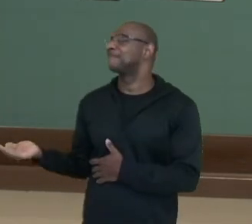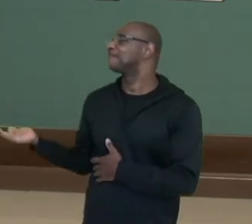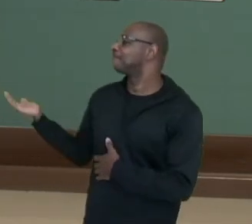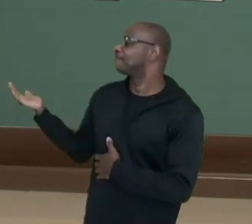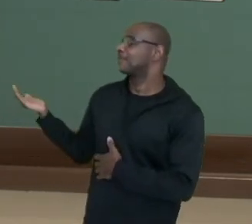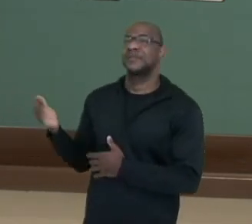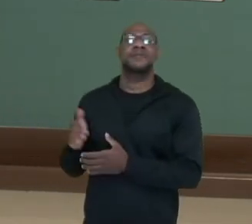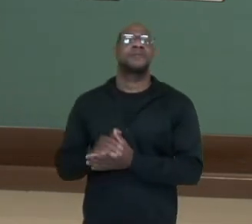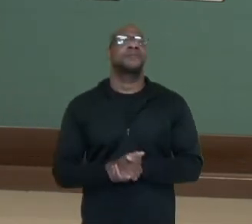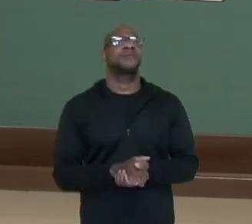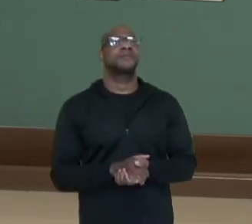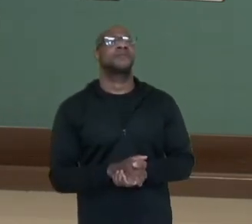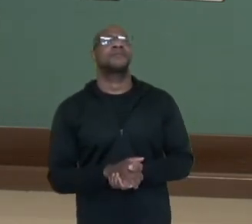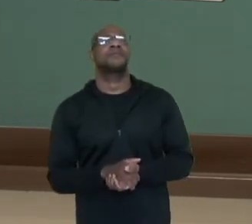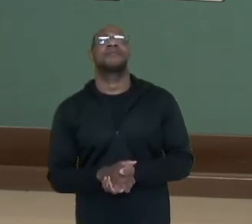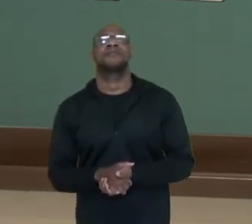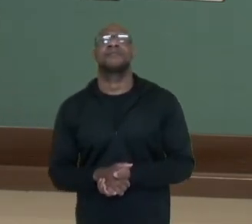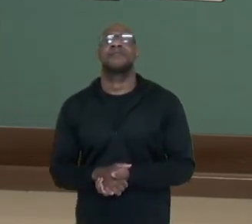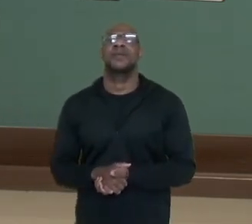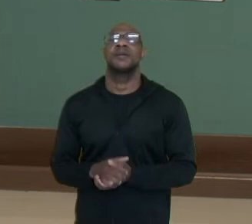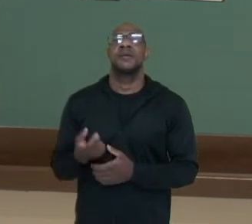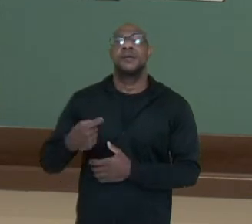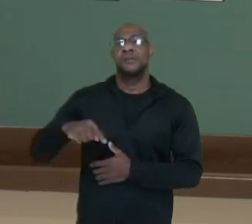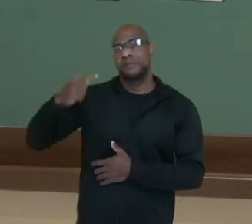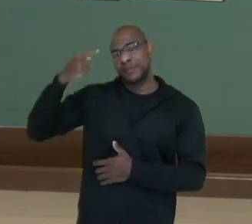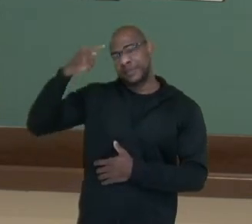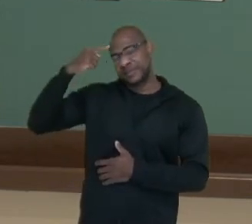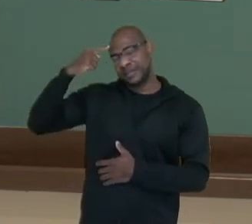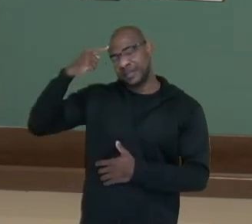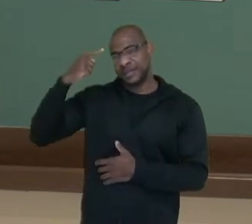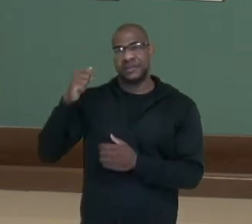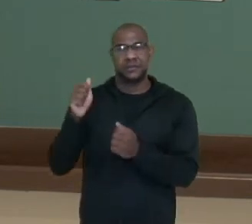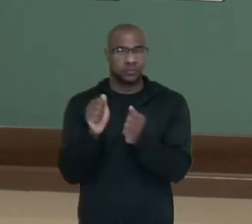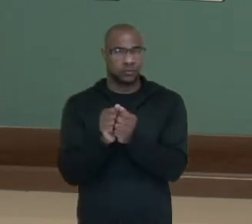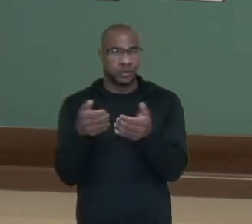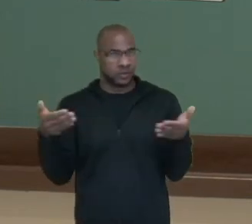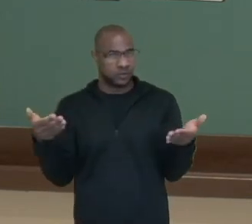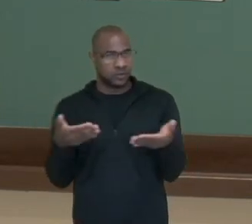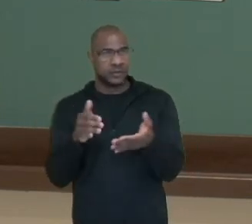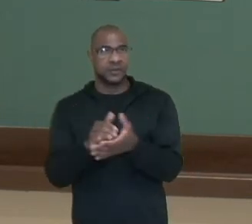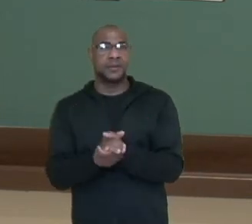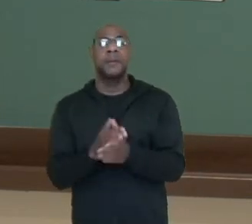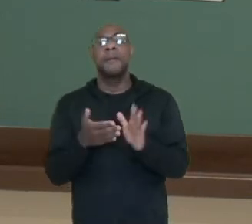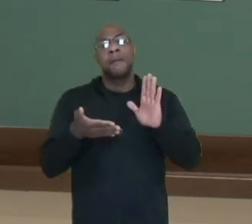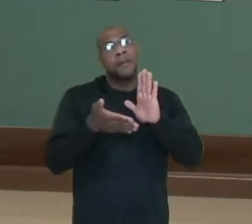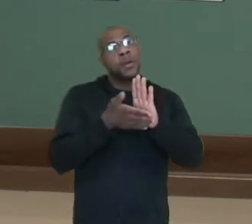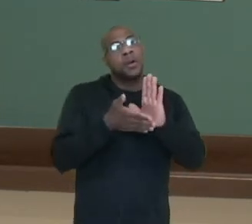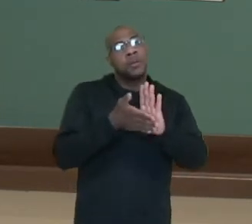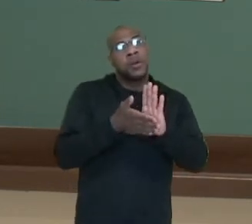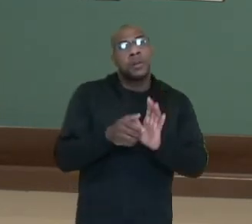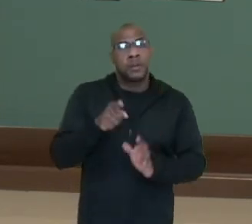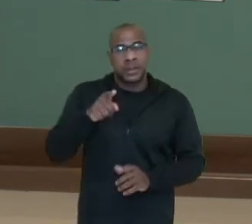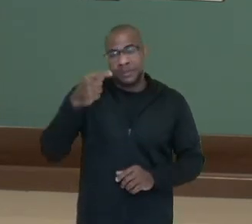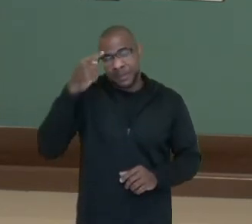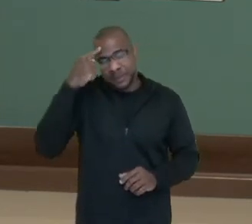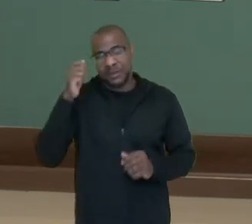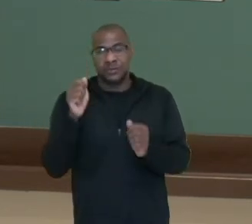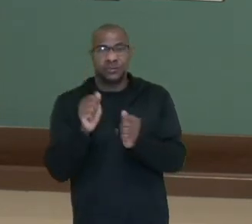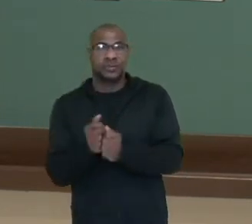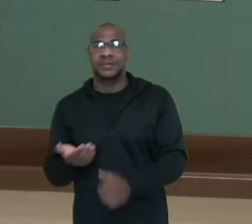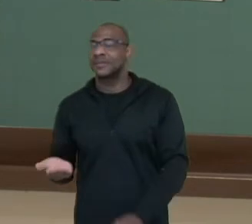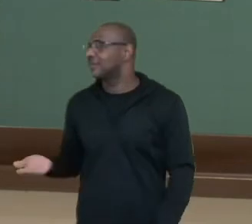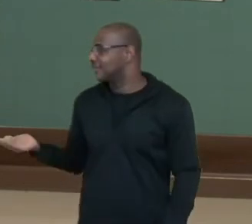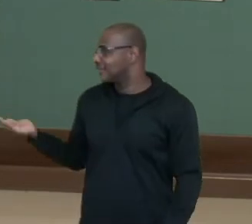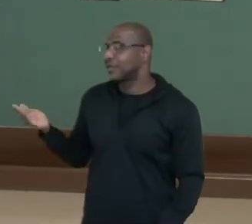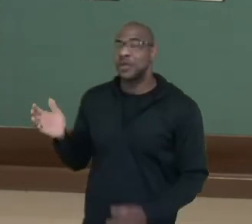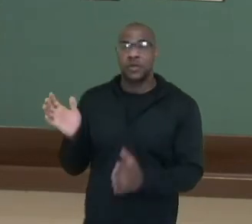nos ambientes. Vamos pensar mais um pouco, então? Isso mesmo, vou propor aí para você pensar junto com a tua turma aí,